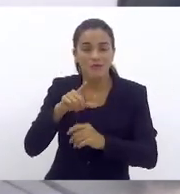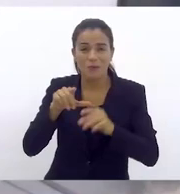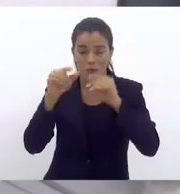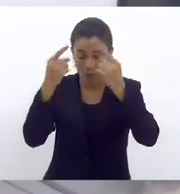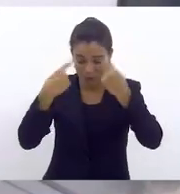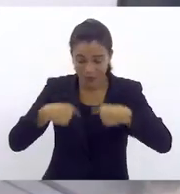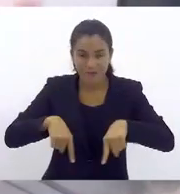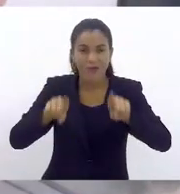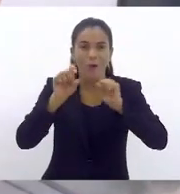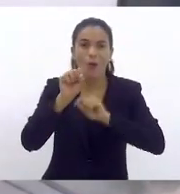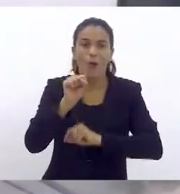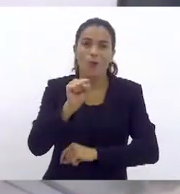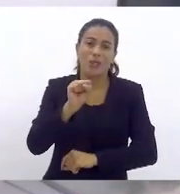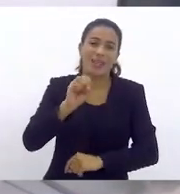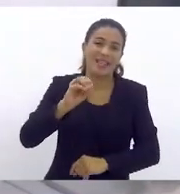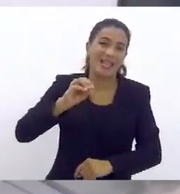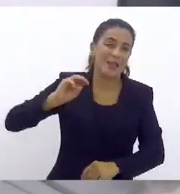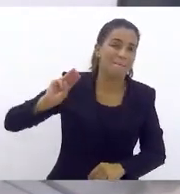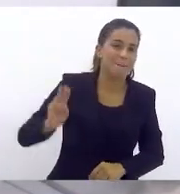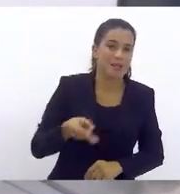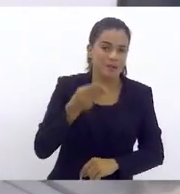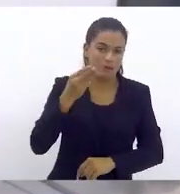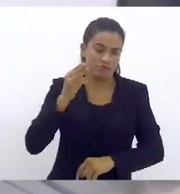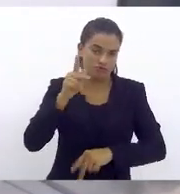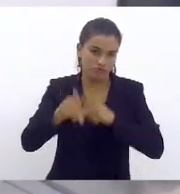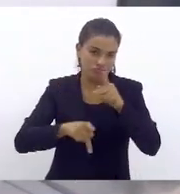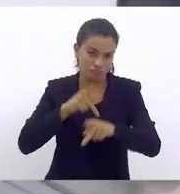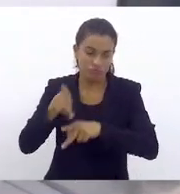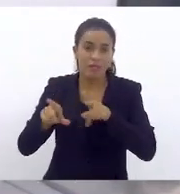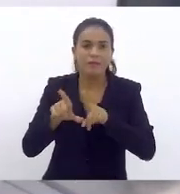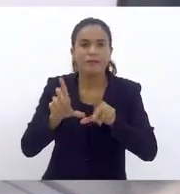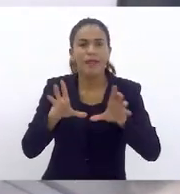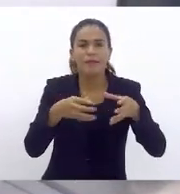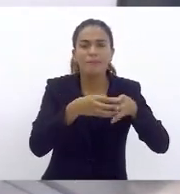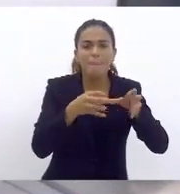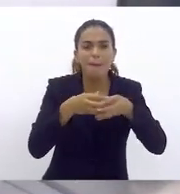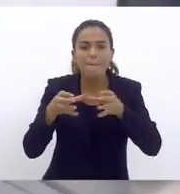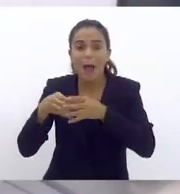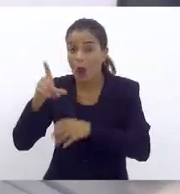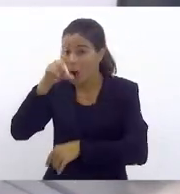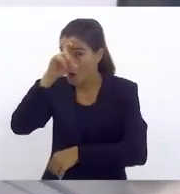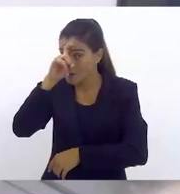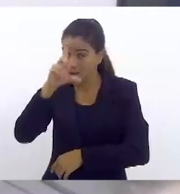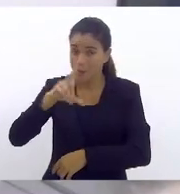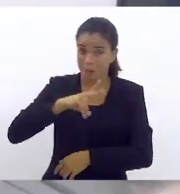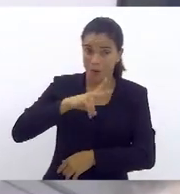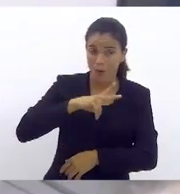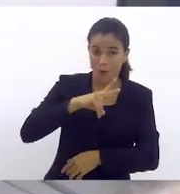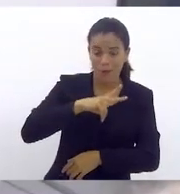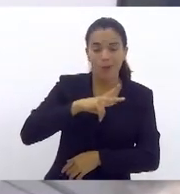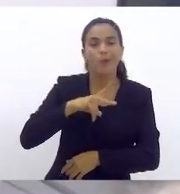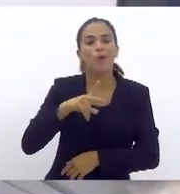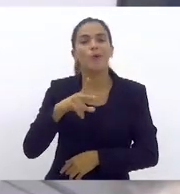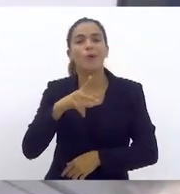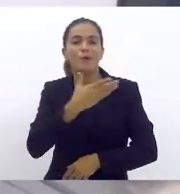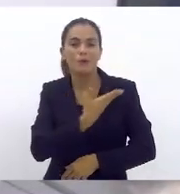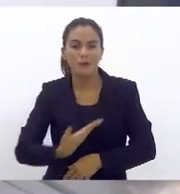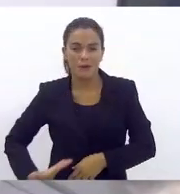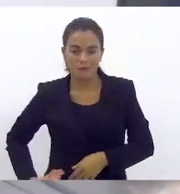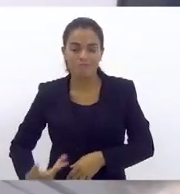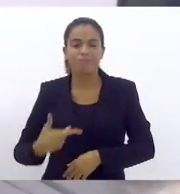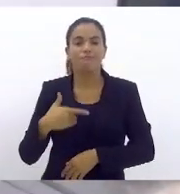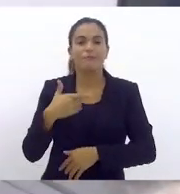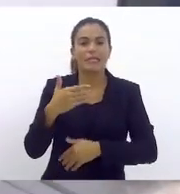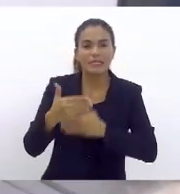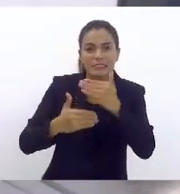de habitantes temos mercado nós temos uma rede de hospitais públicos e privados de ensino que desenvolvem pesquisa de ponta